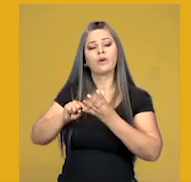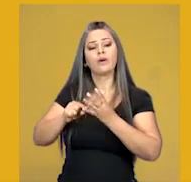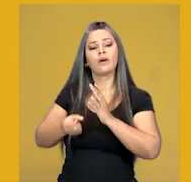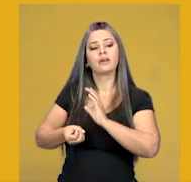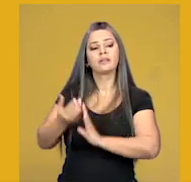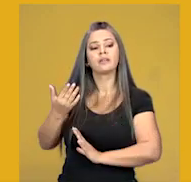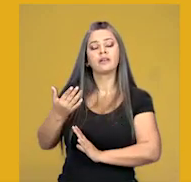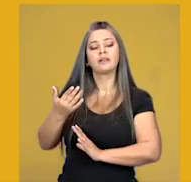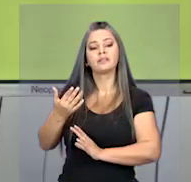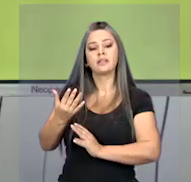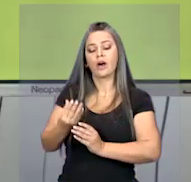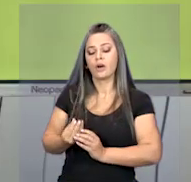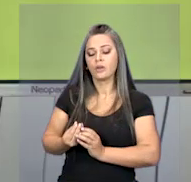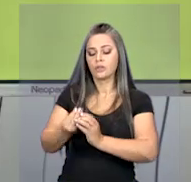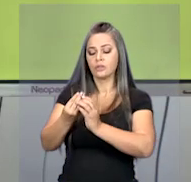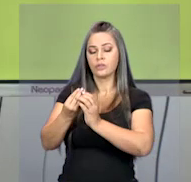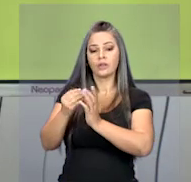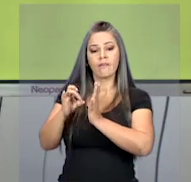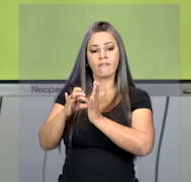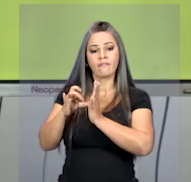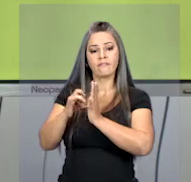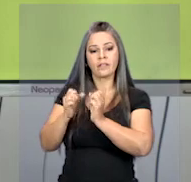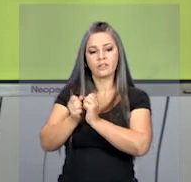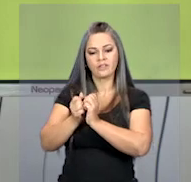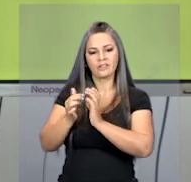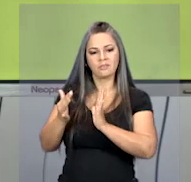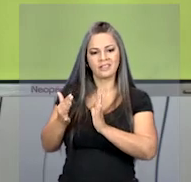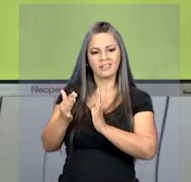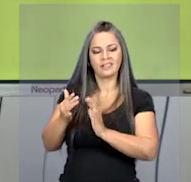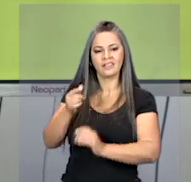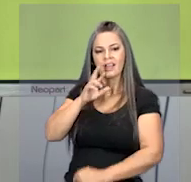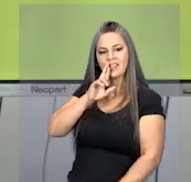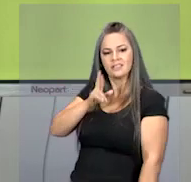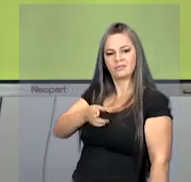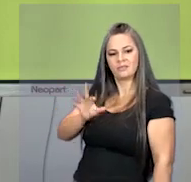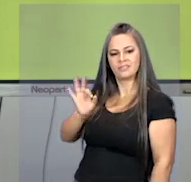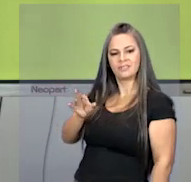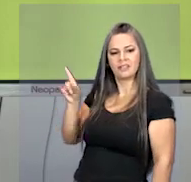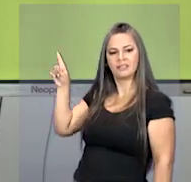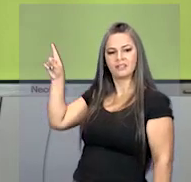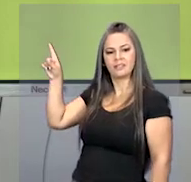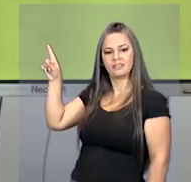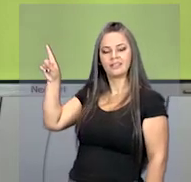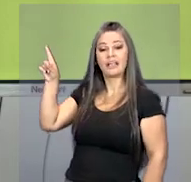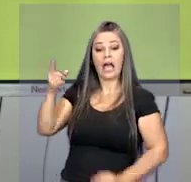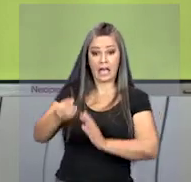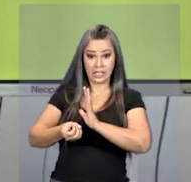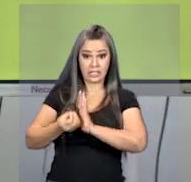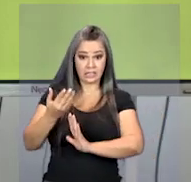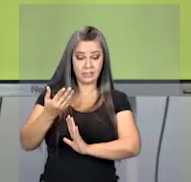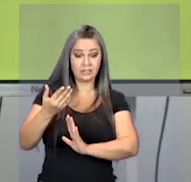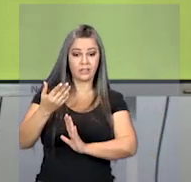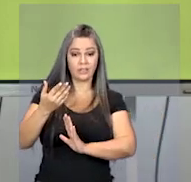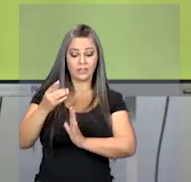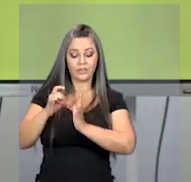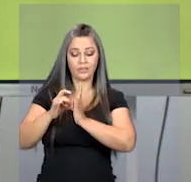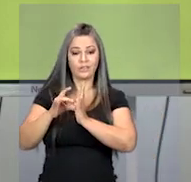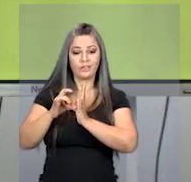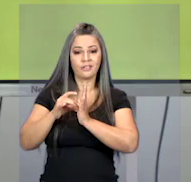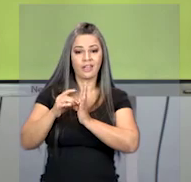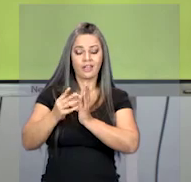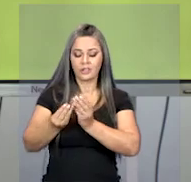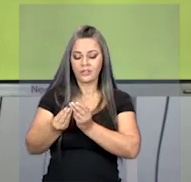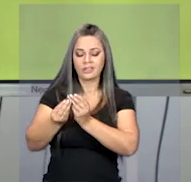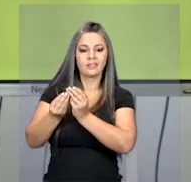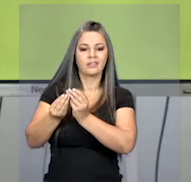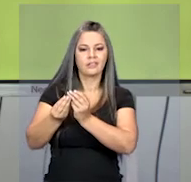Sobre o que fala essa lenda? A origem do diamante. Porque nós vimos que as lágrimas delas foram transformadas em diamante.